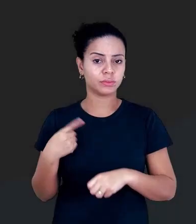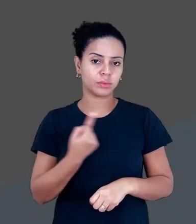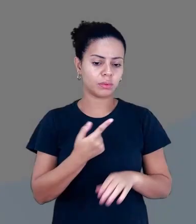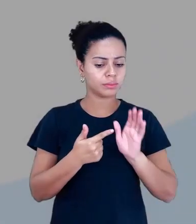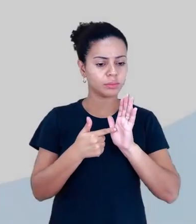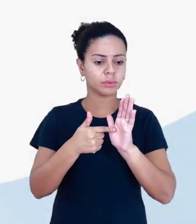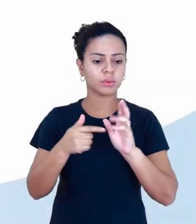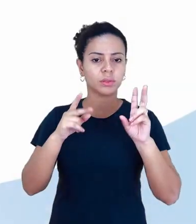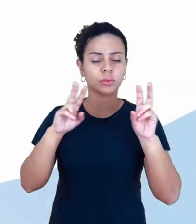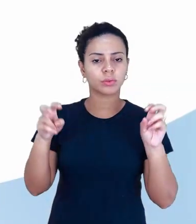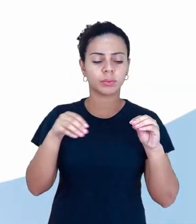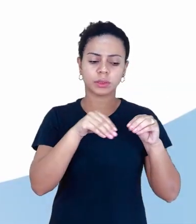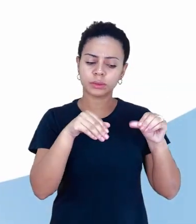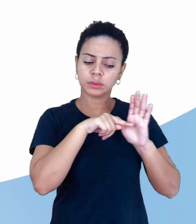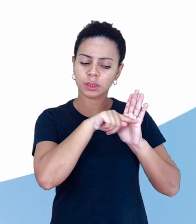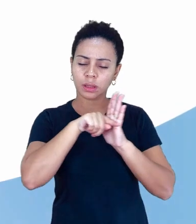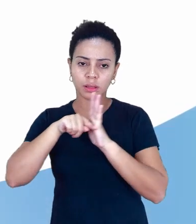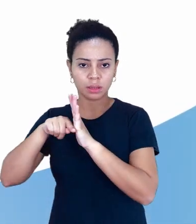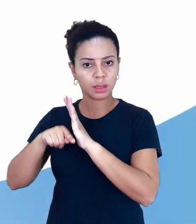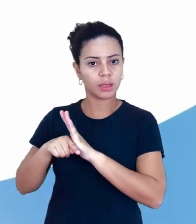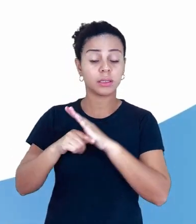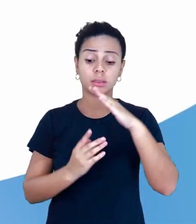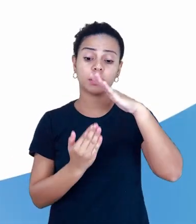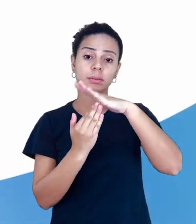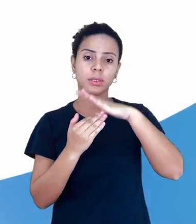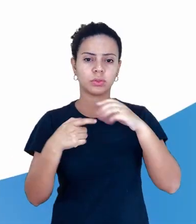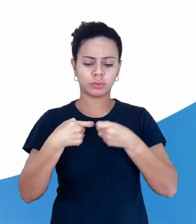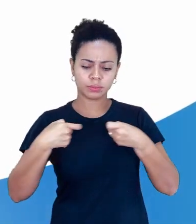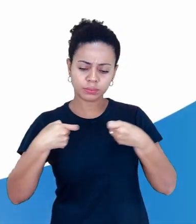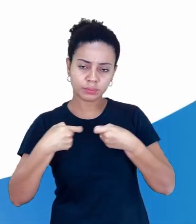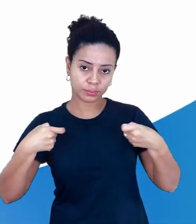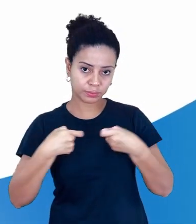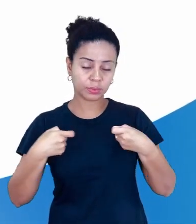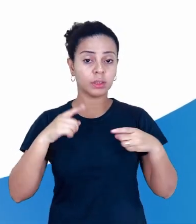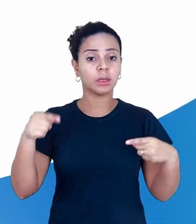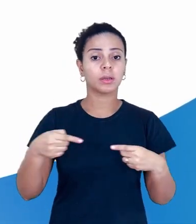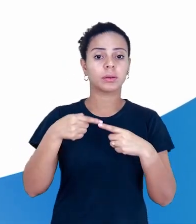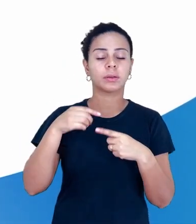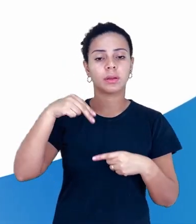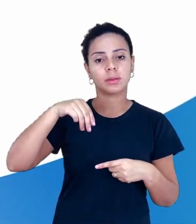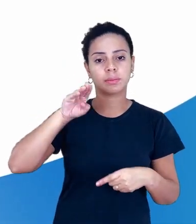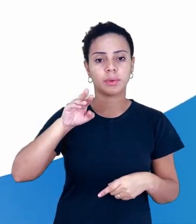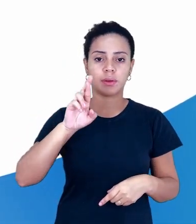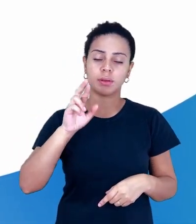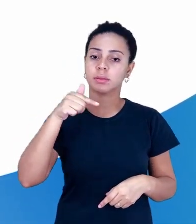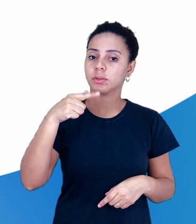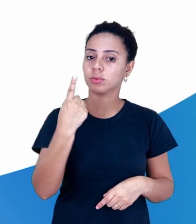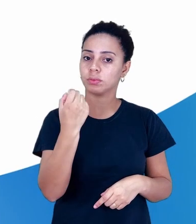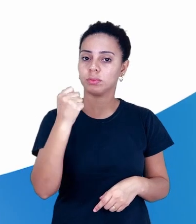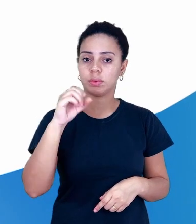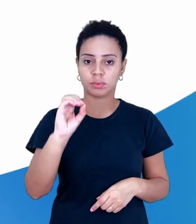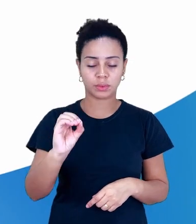vídeo, iremos tratar do ensaio para determinação do limite de plasticidade segundo a NBR